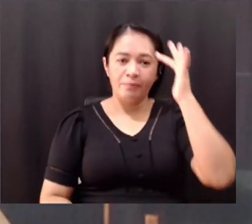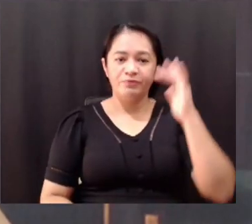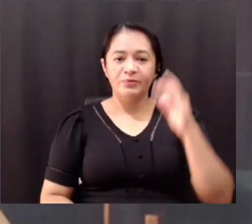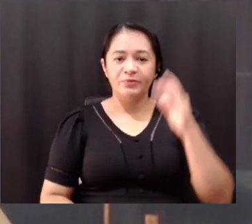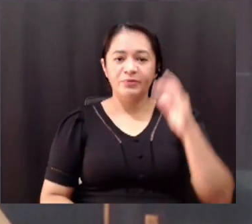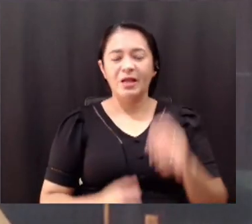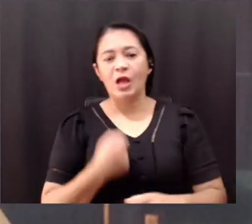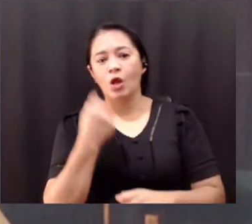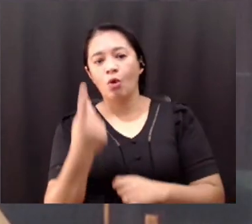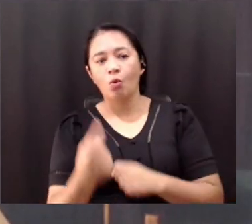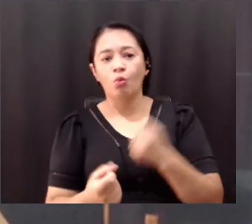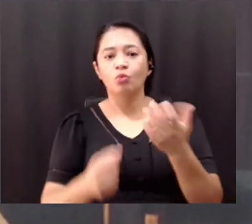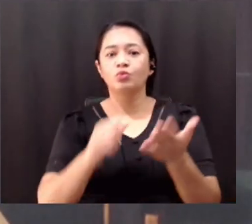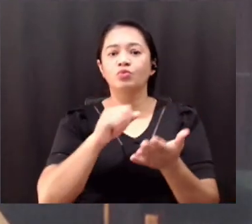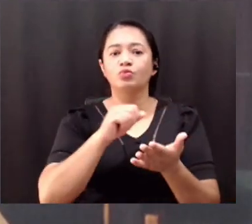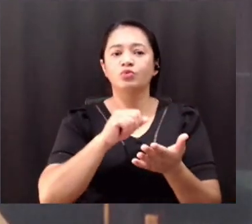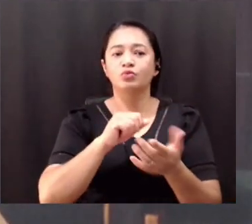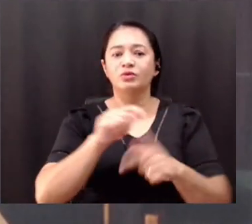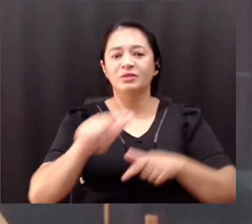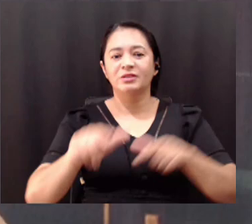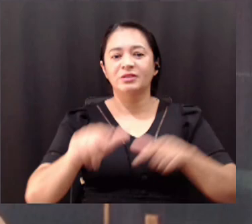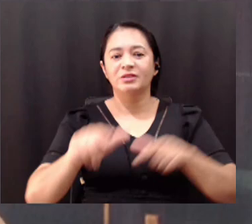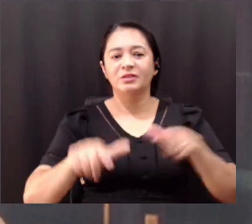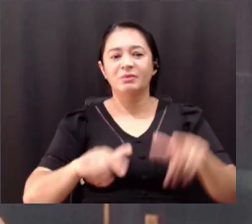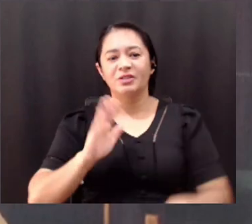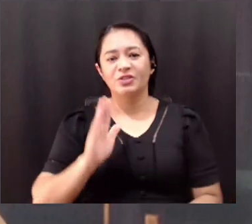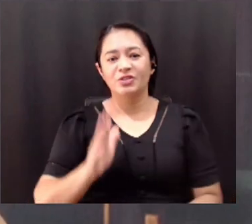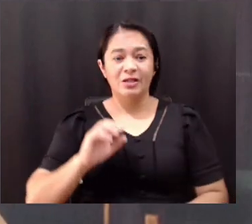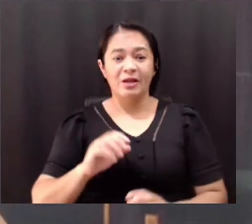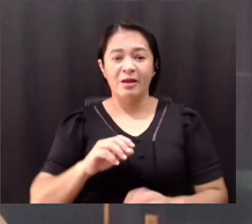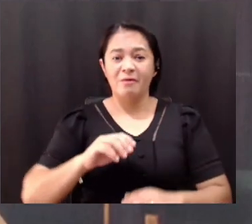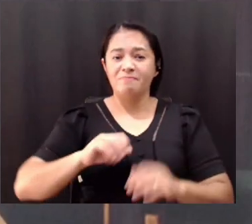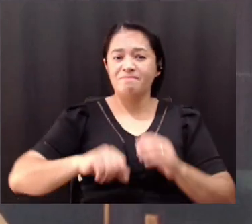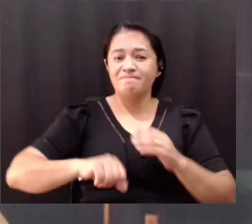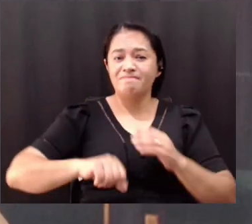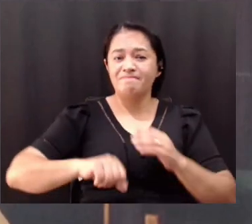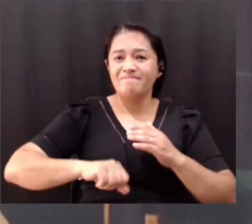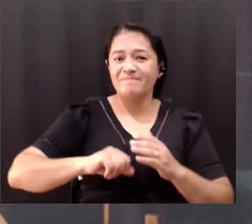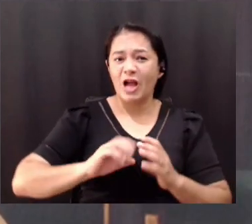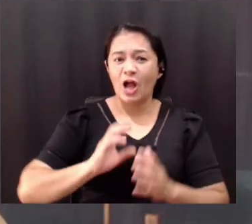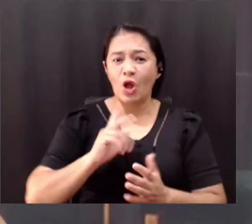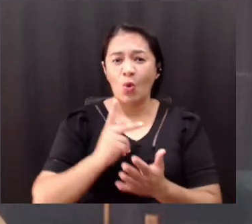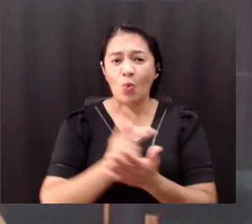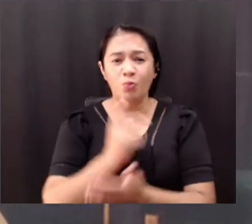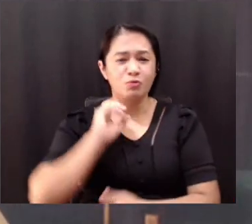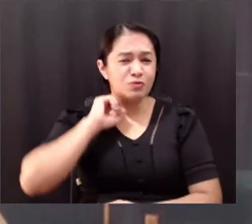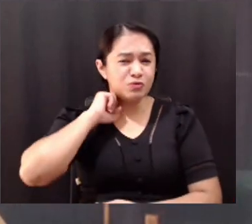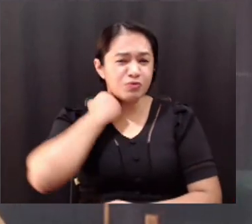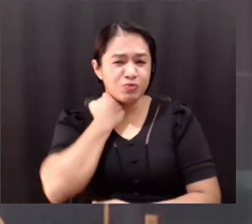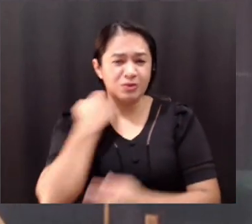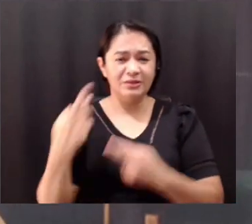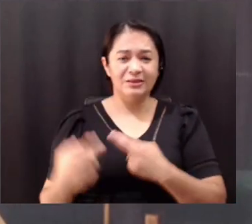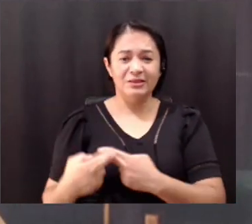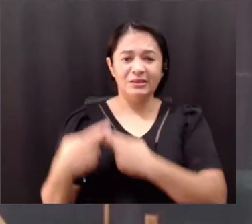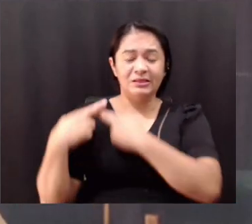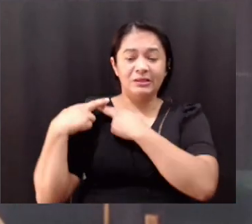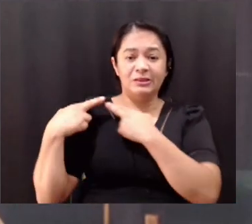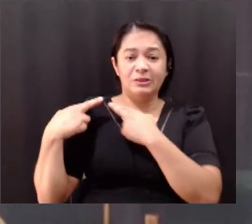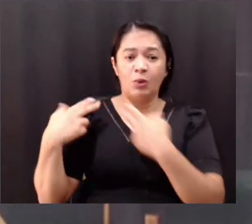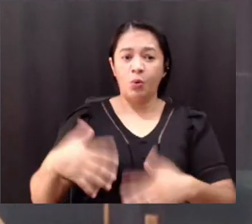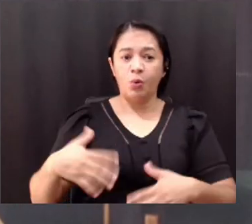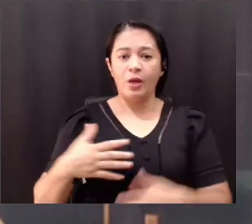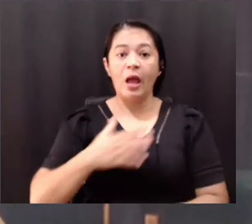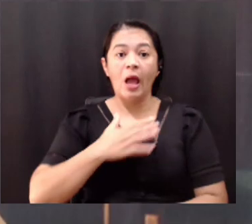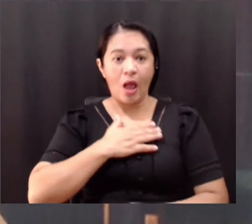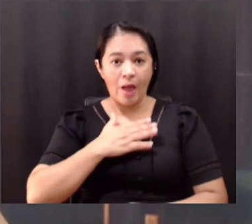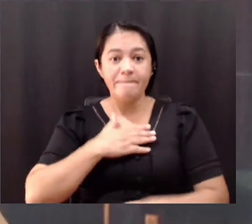só já geram um estresse muito grande, uma responsabilidade muito grande. Eu falo, a minha própria profissão envolve questão